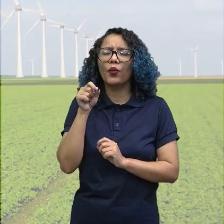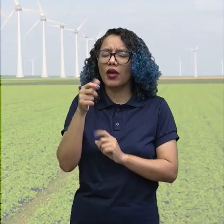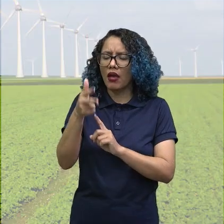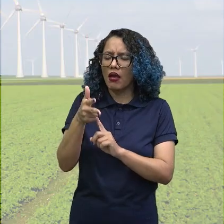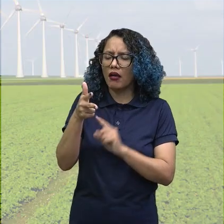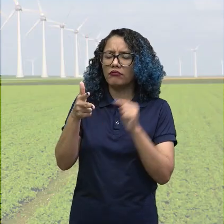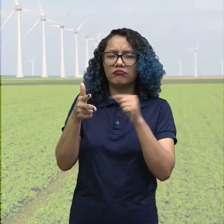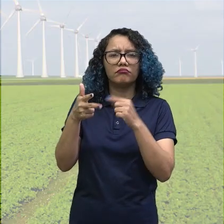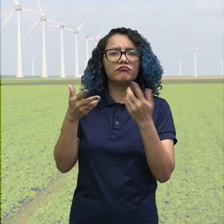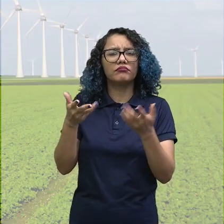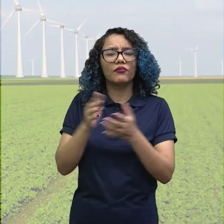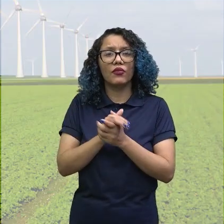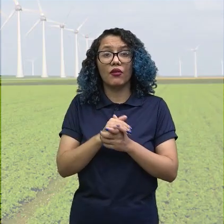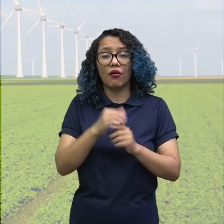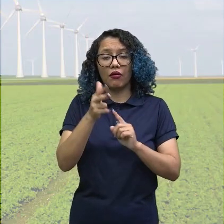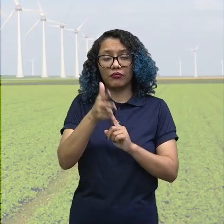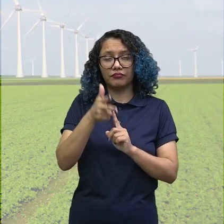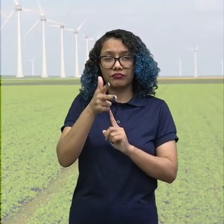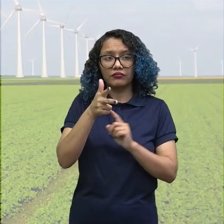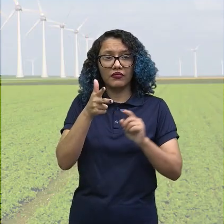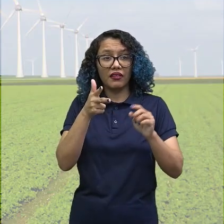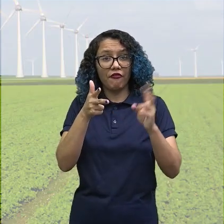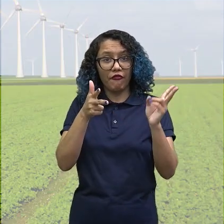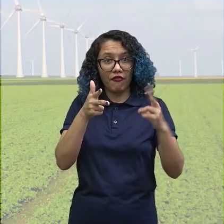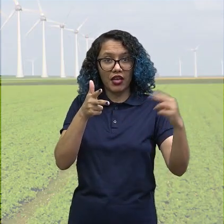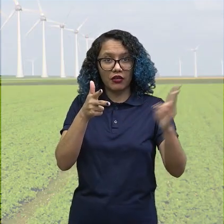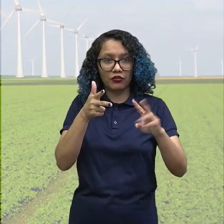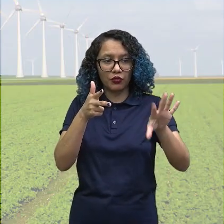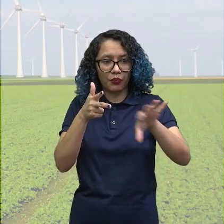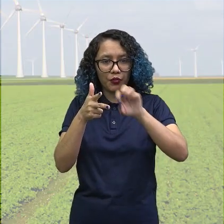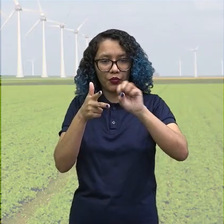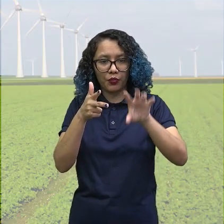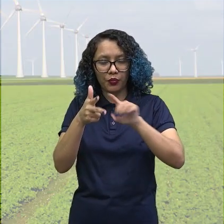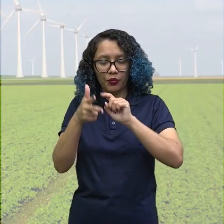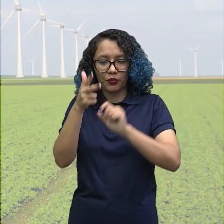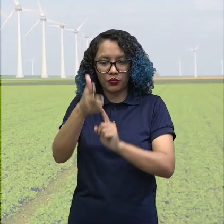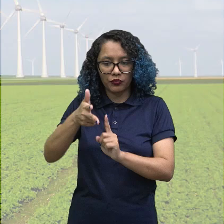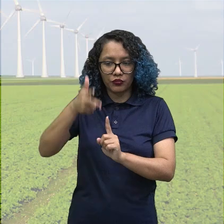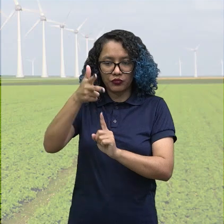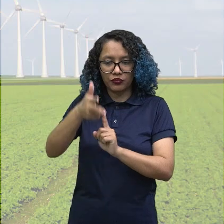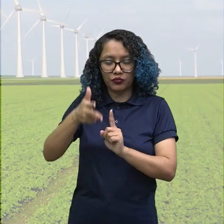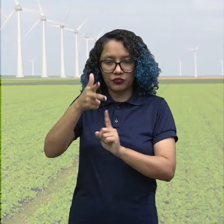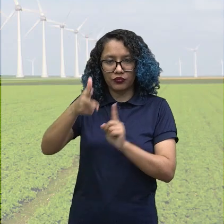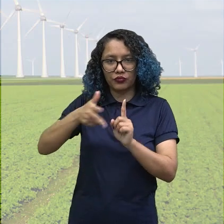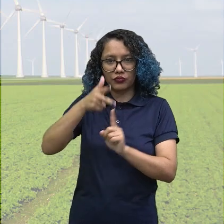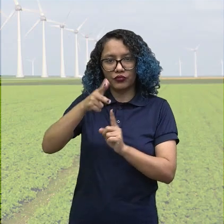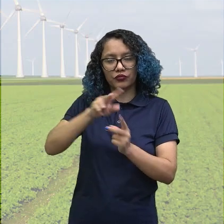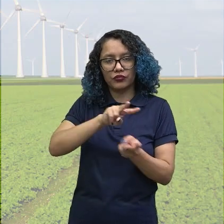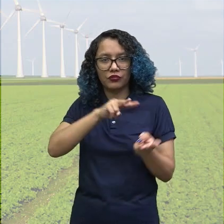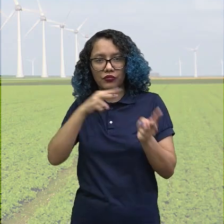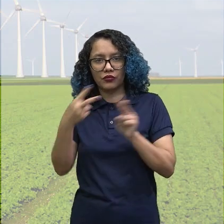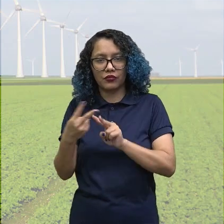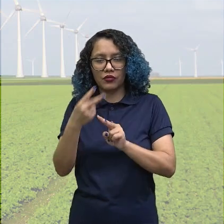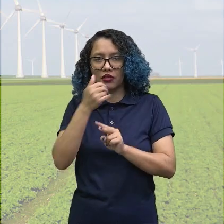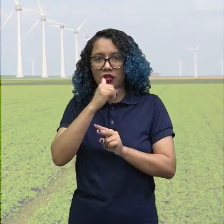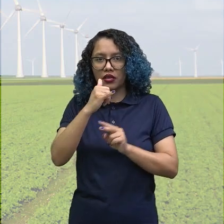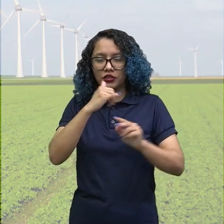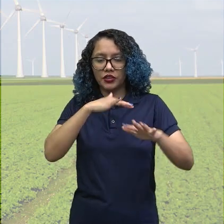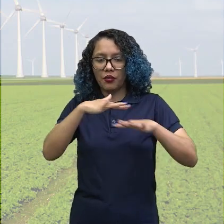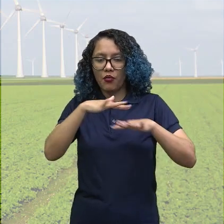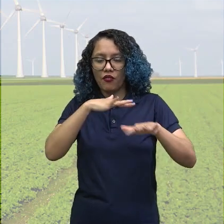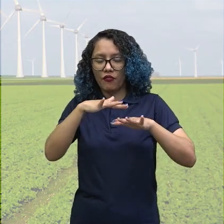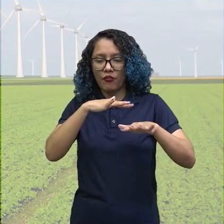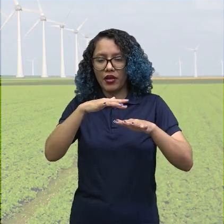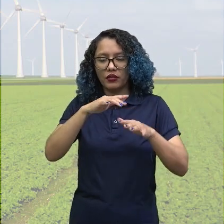eles captam o vento e giram essas pás que transforma, e o aerogerador vai transformar esse movimento